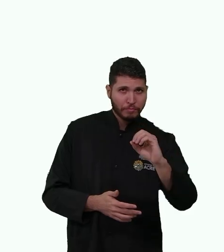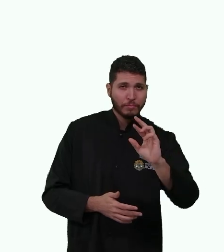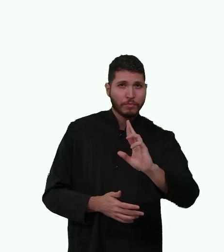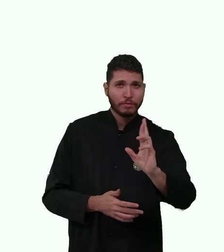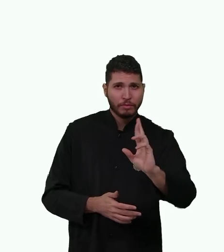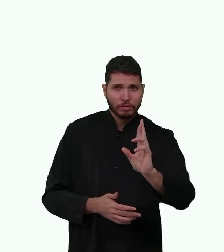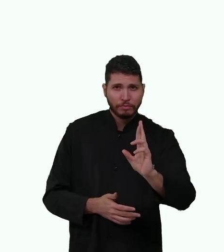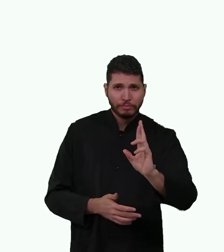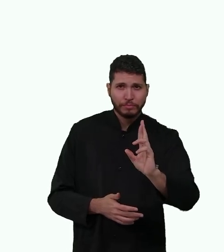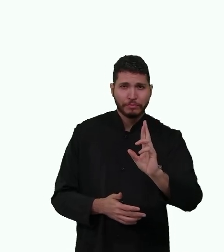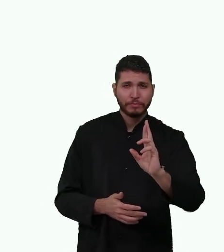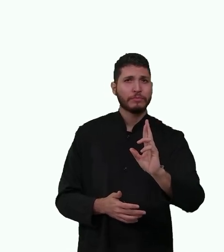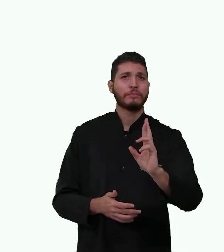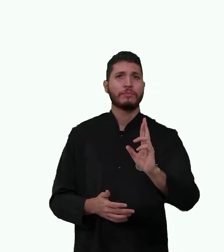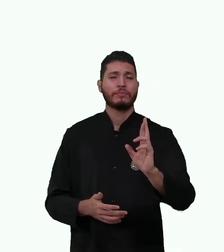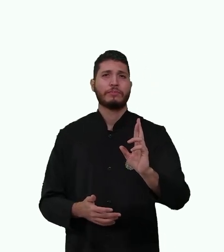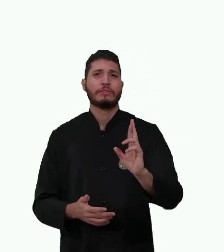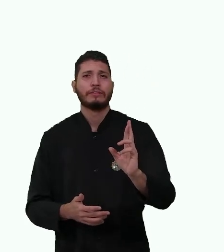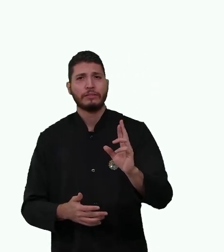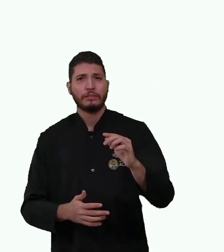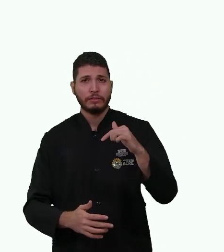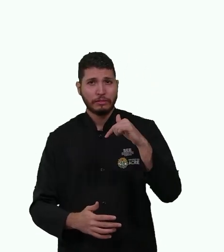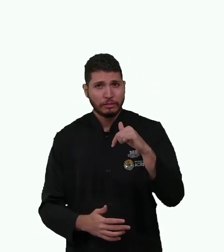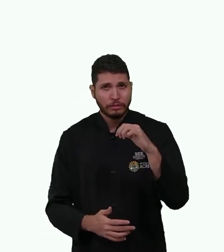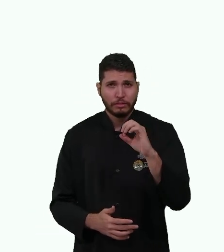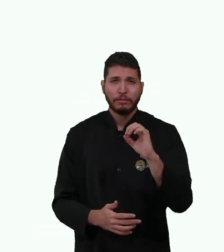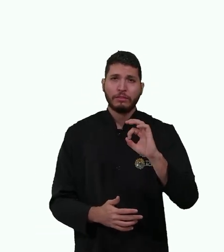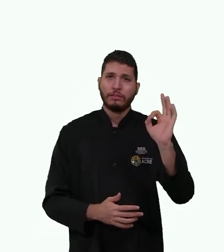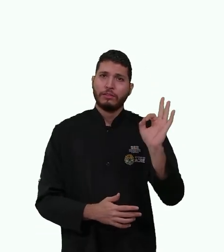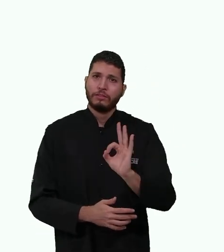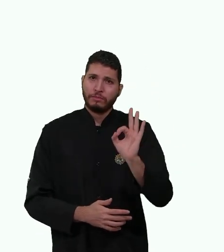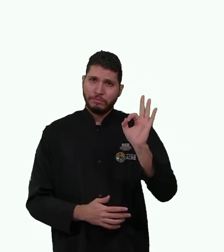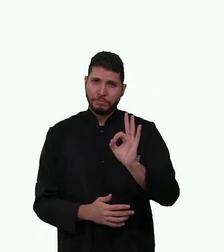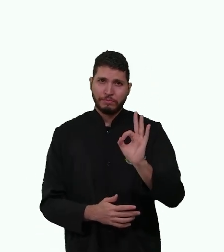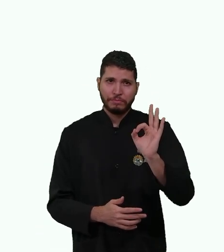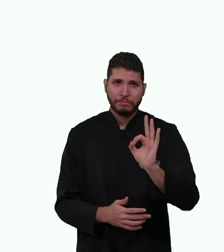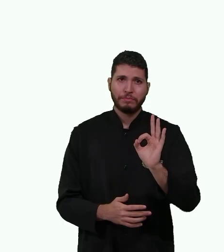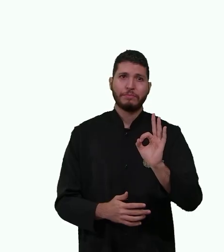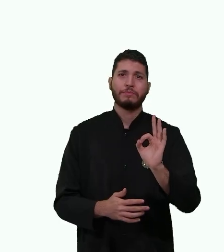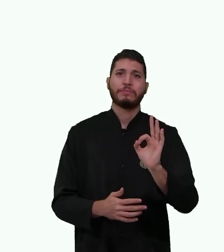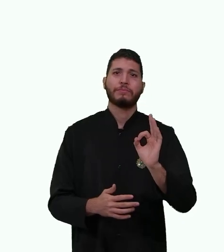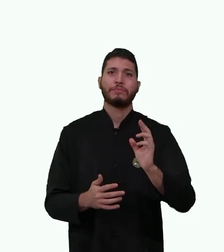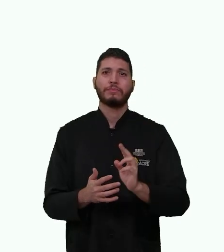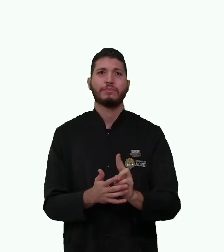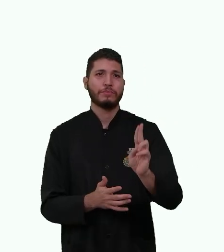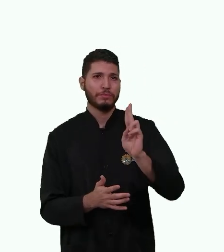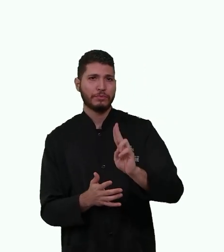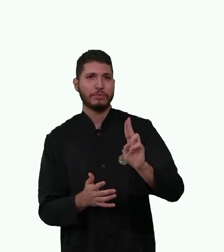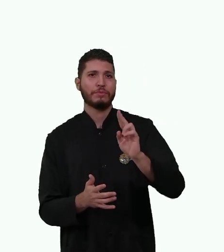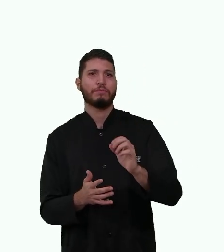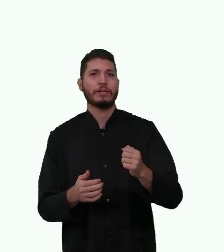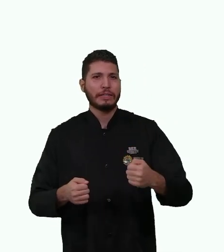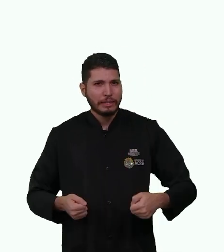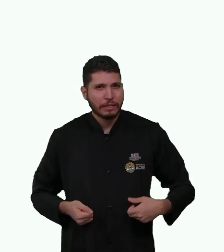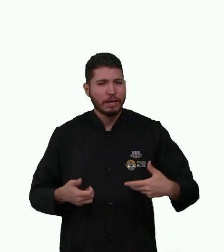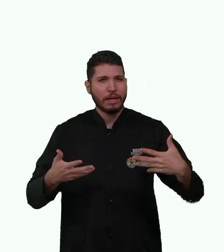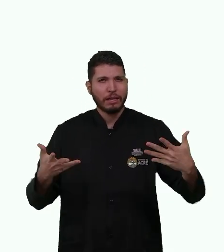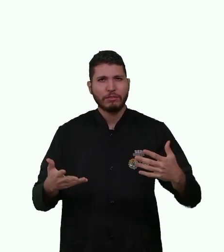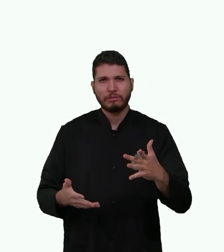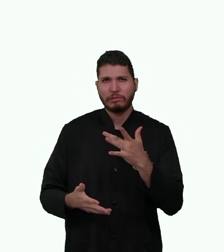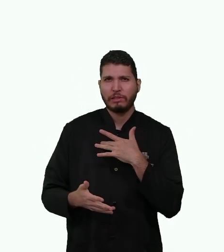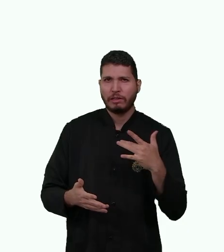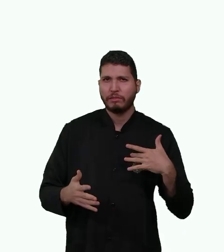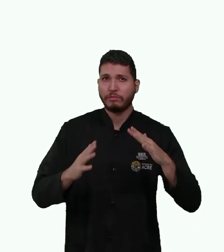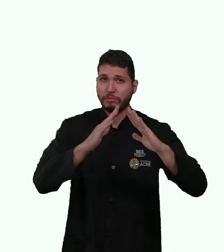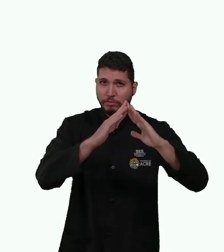1.270, dos quais 70% são destinados às despesas com saúde, habitação